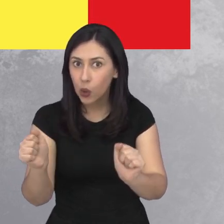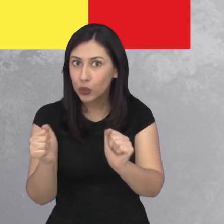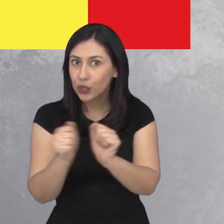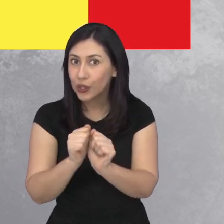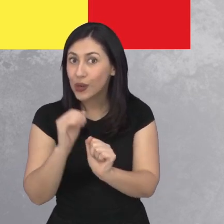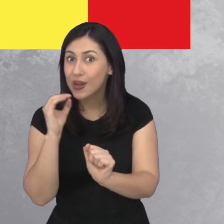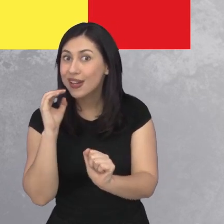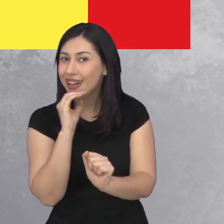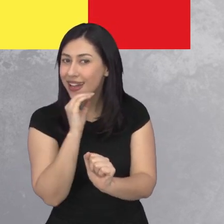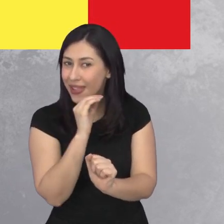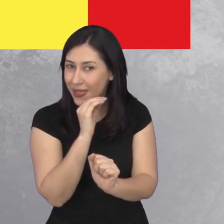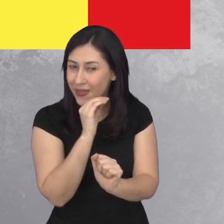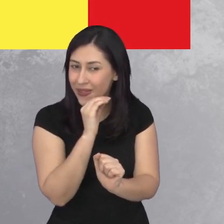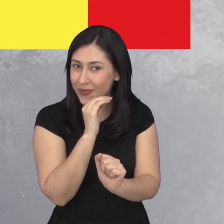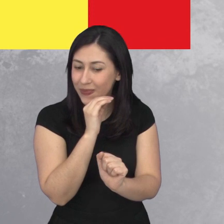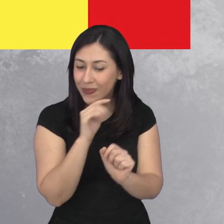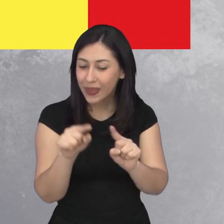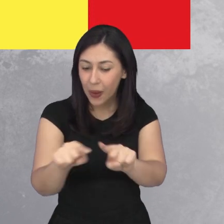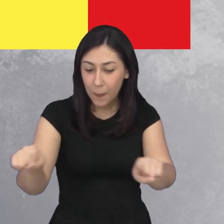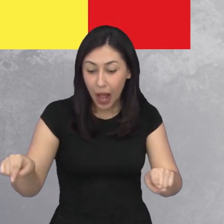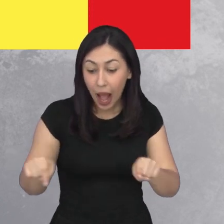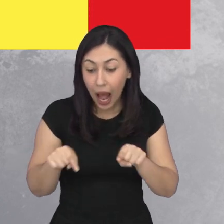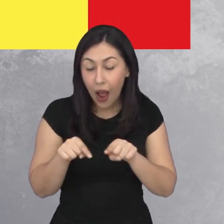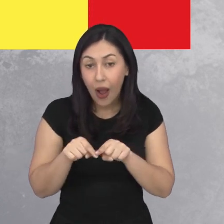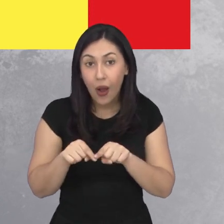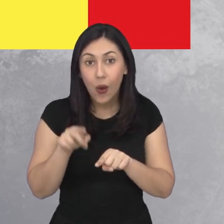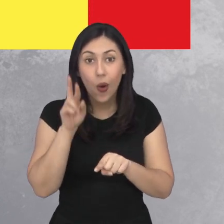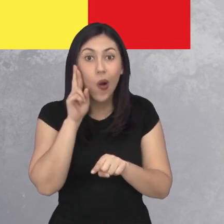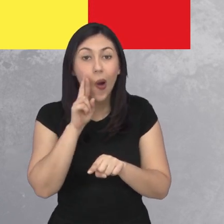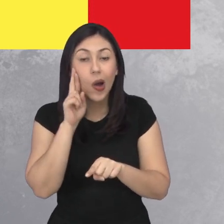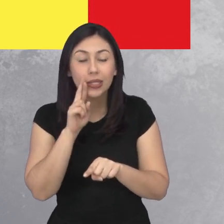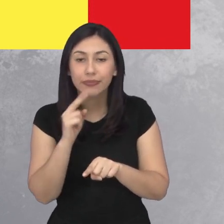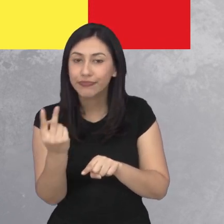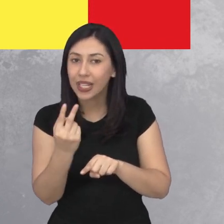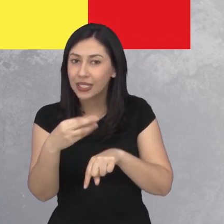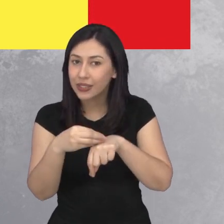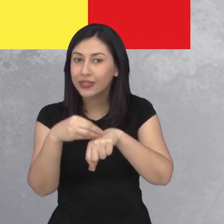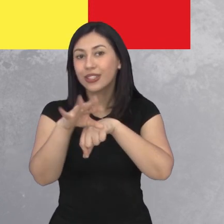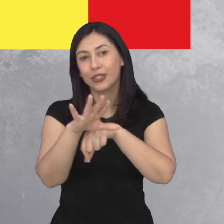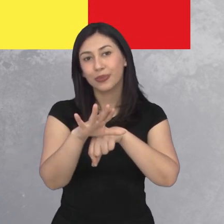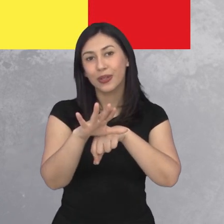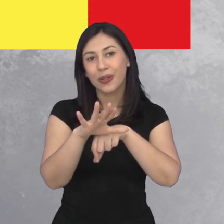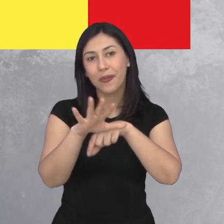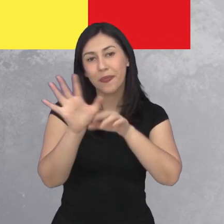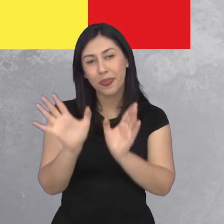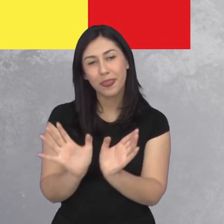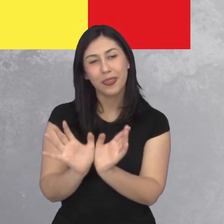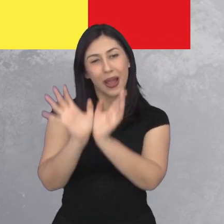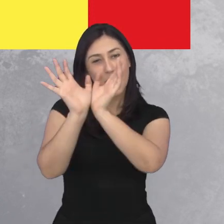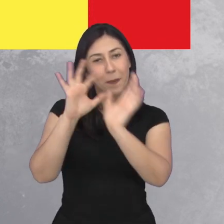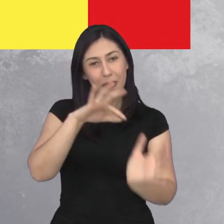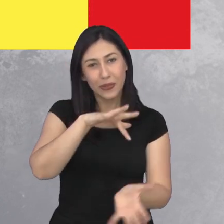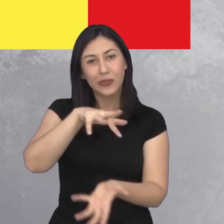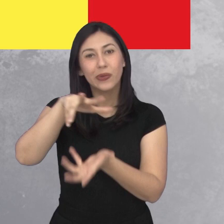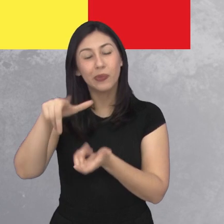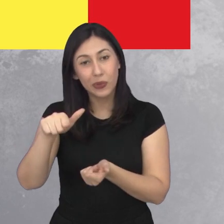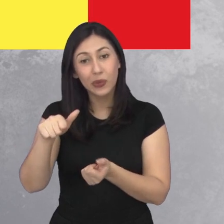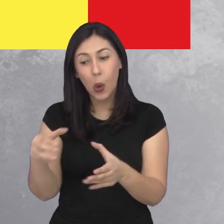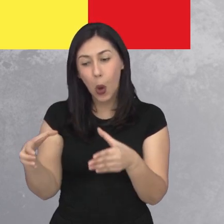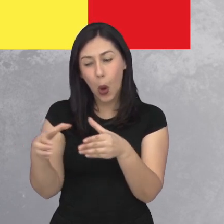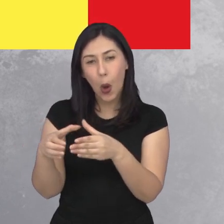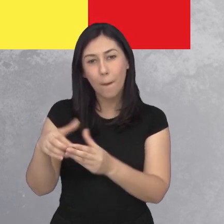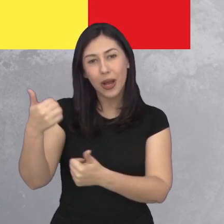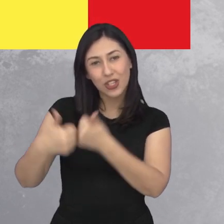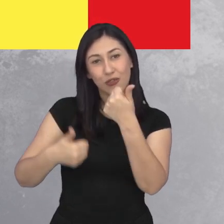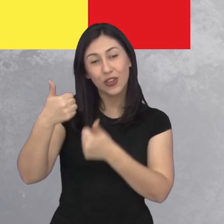calor do local faz com que a cor do lago fique rosa. Dica 2. Na Copa do Mundo de 2002, a seleção